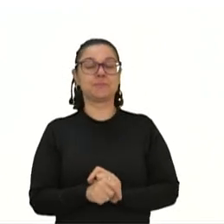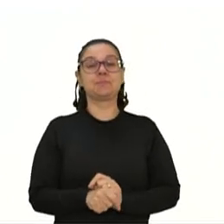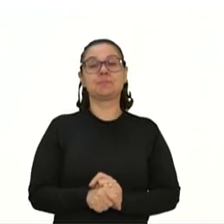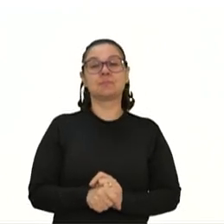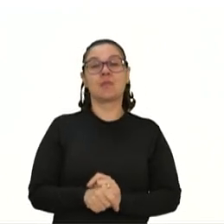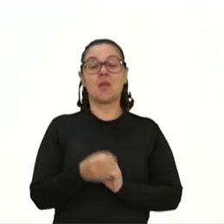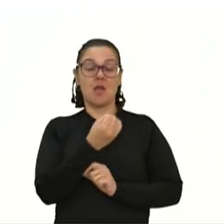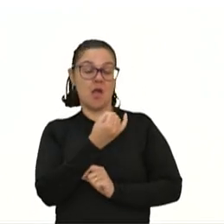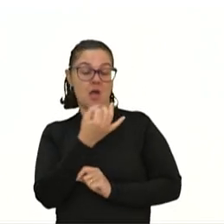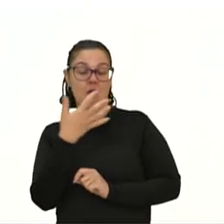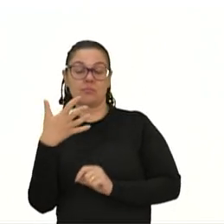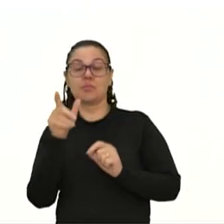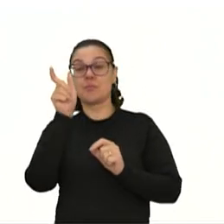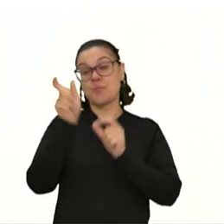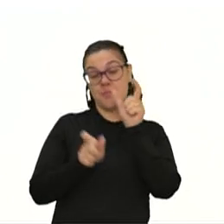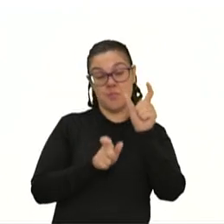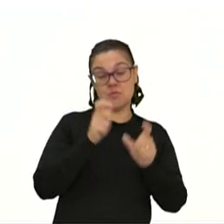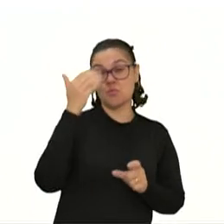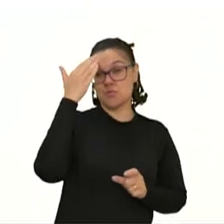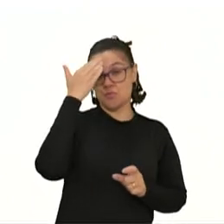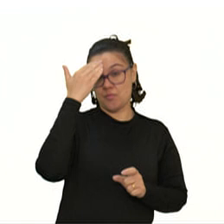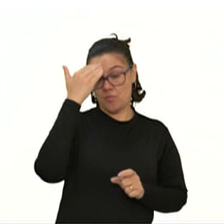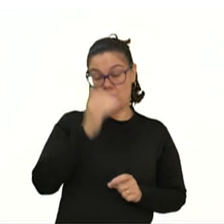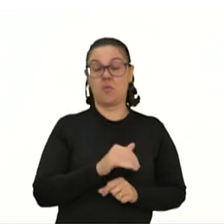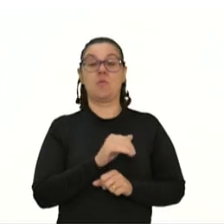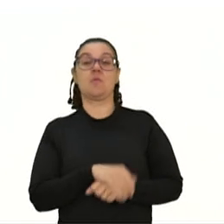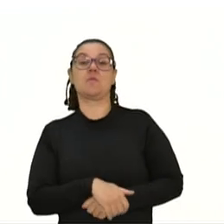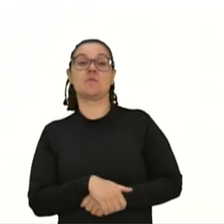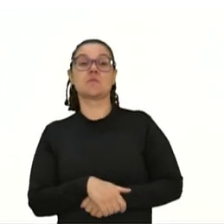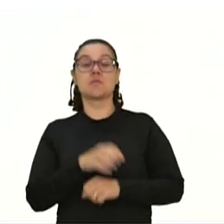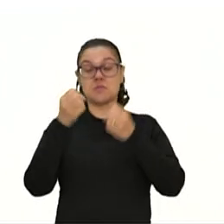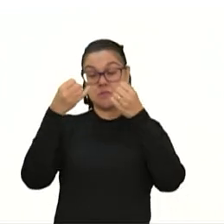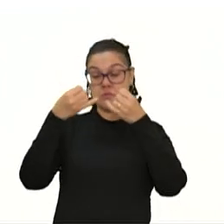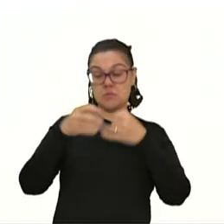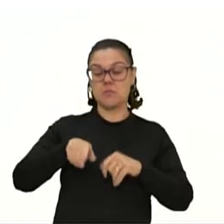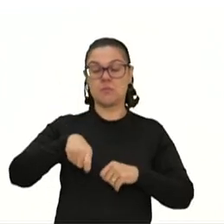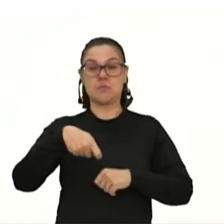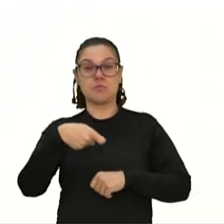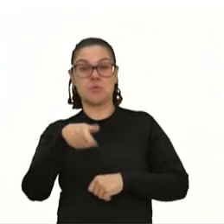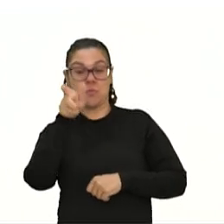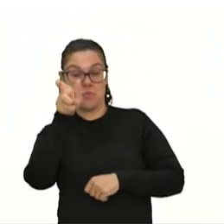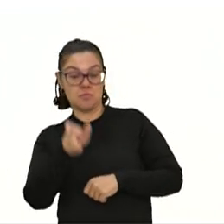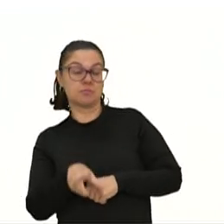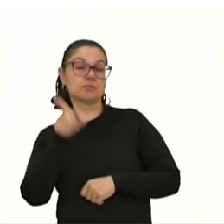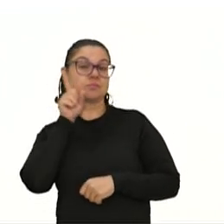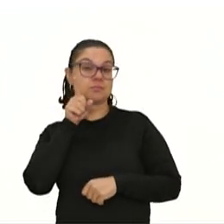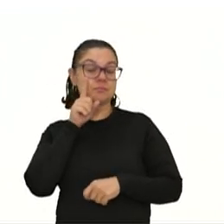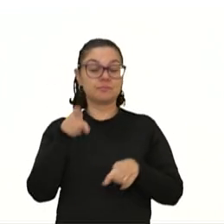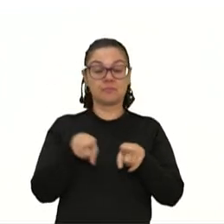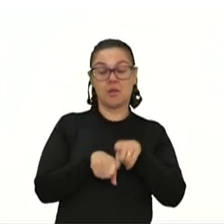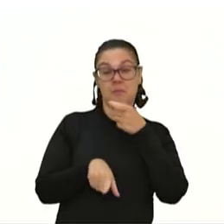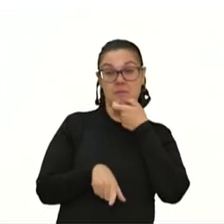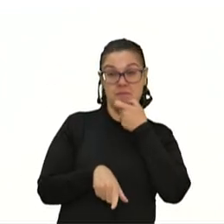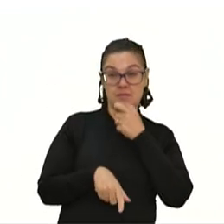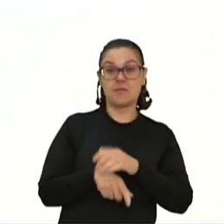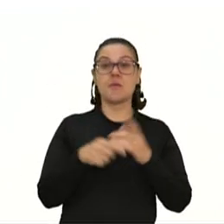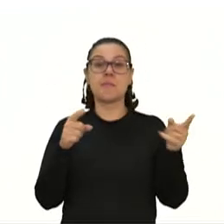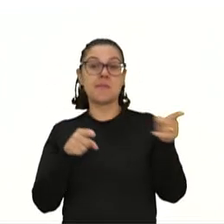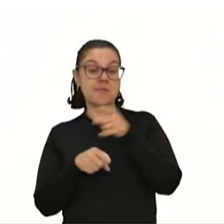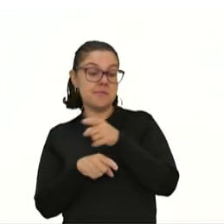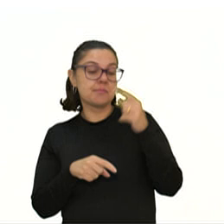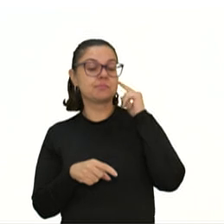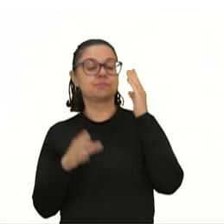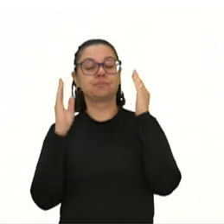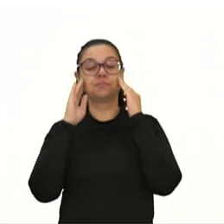sobre algumas personalidades, falamos das personalidades americanas e as britânicas, para a gente entender